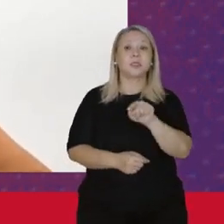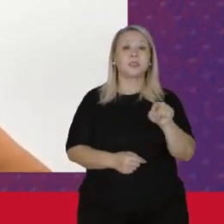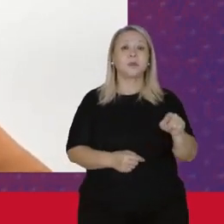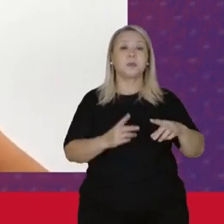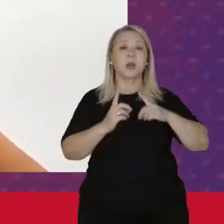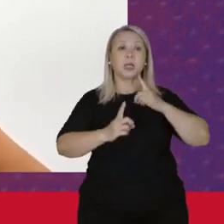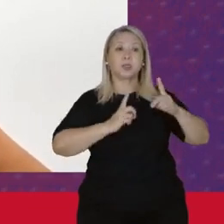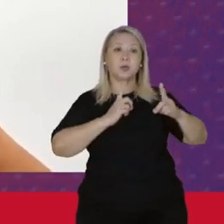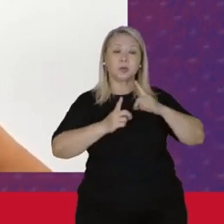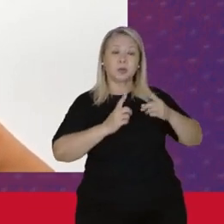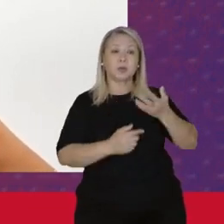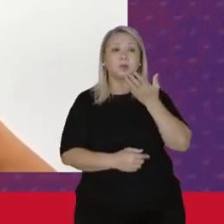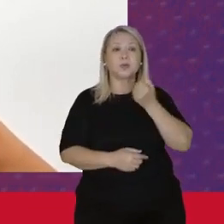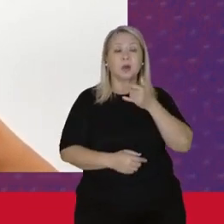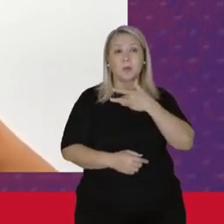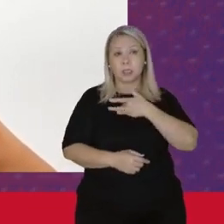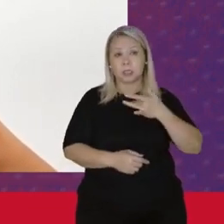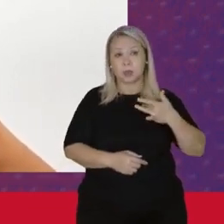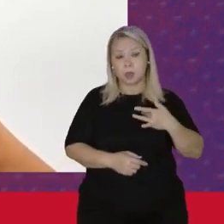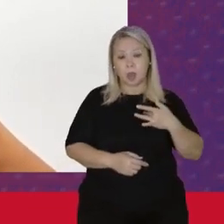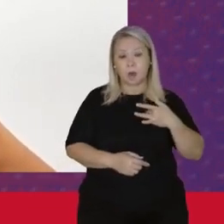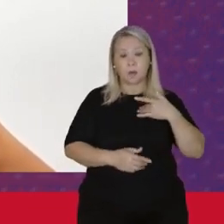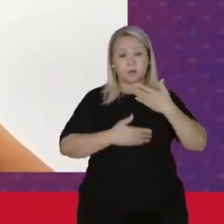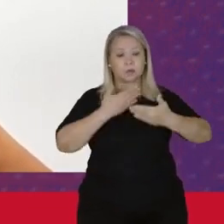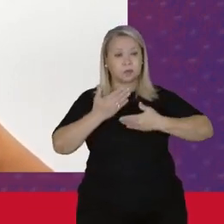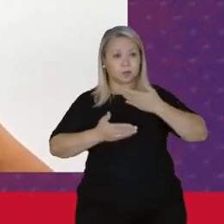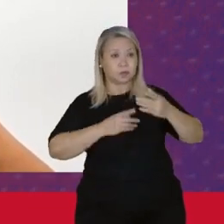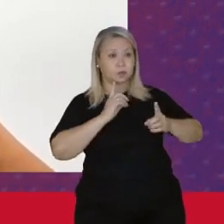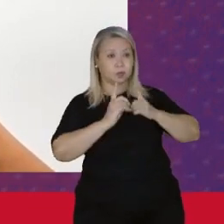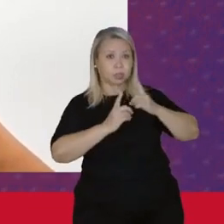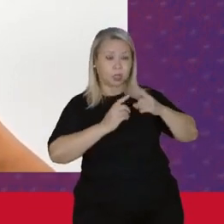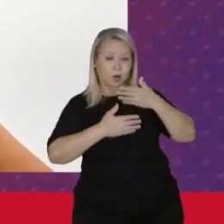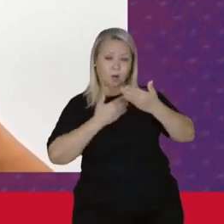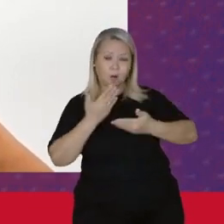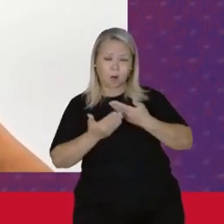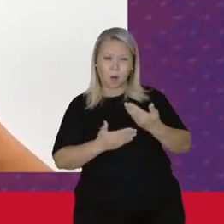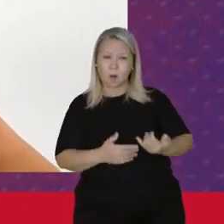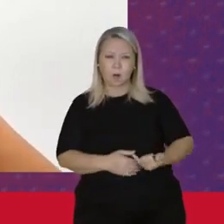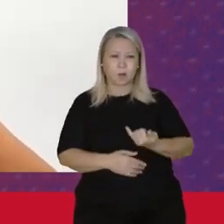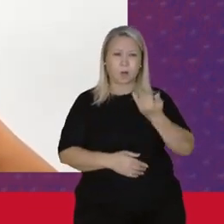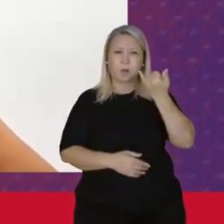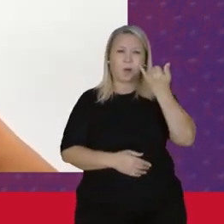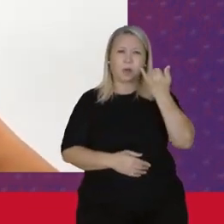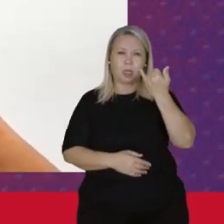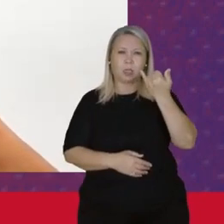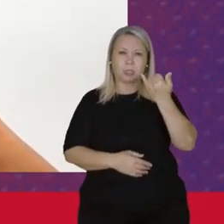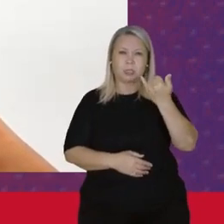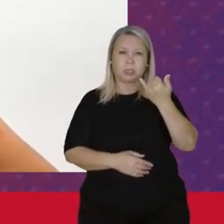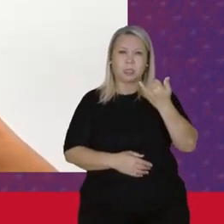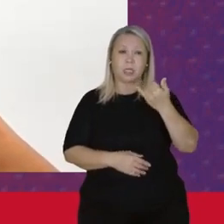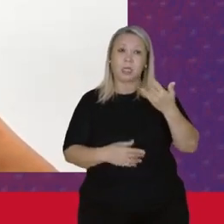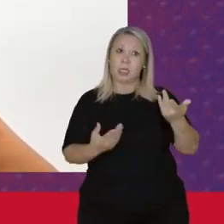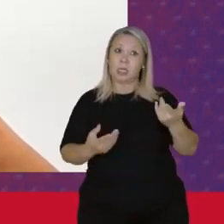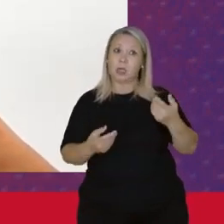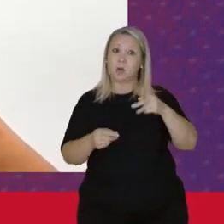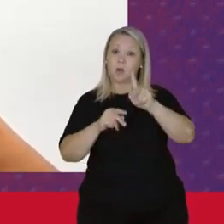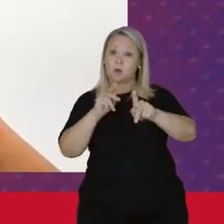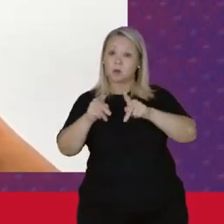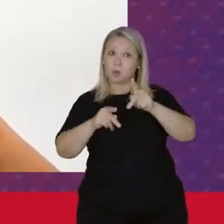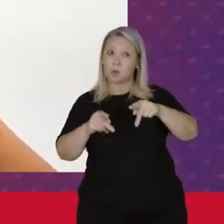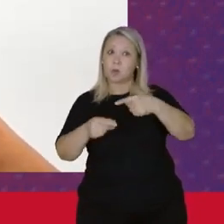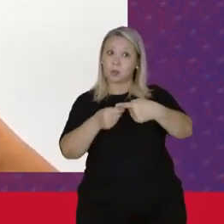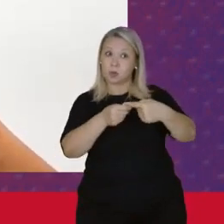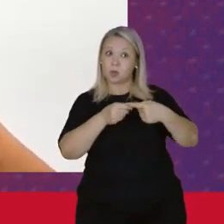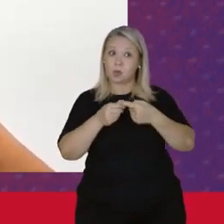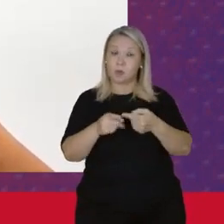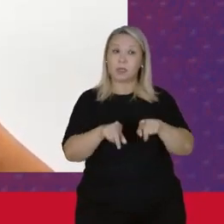dialoga, a questão dos alimentos saudáveis, dialoga intrinsecamente com os povos urbanos também, as populações urbanas